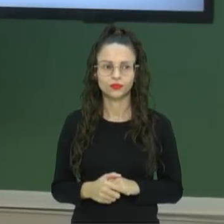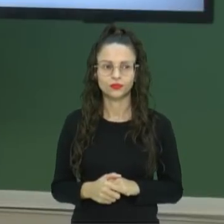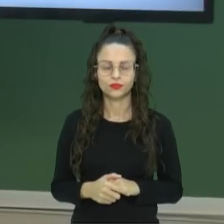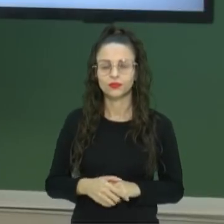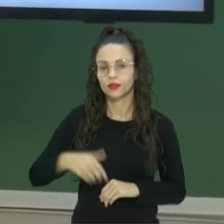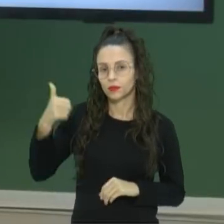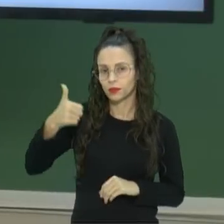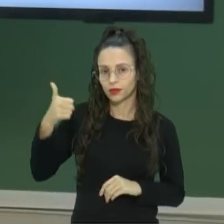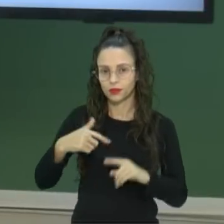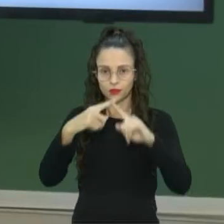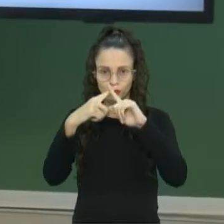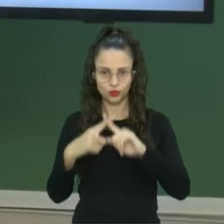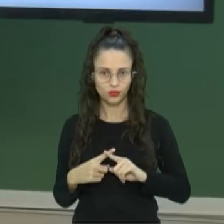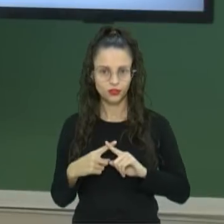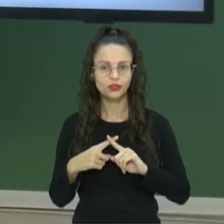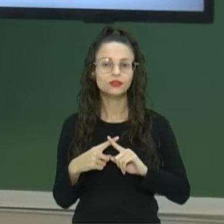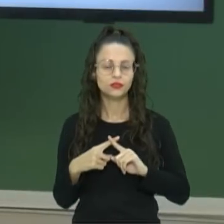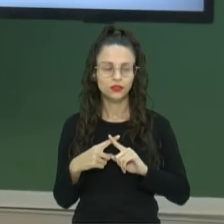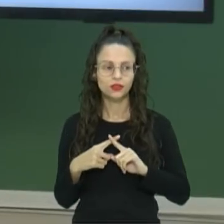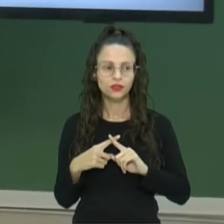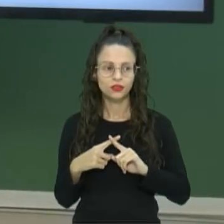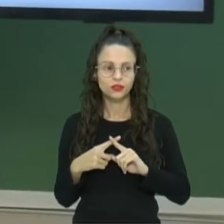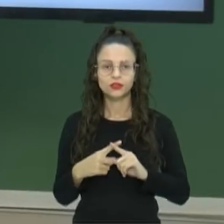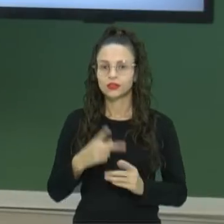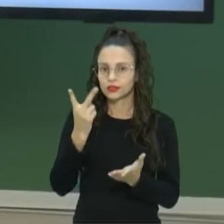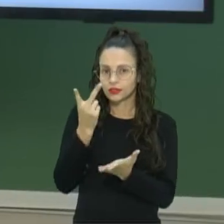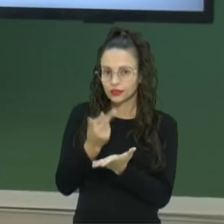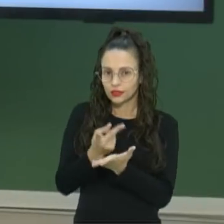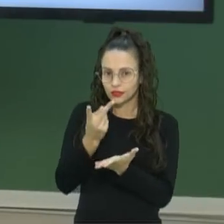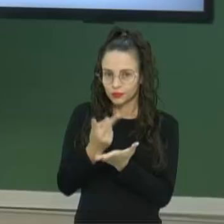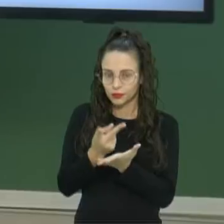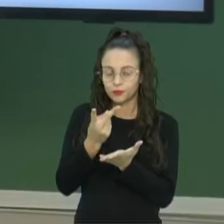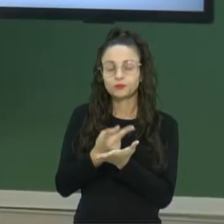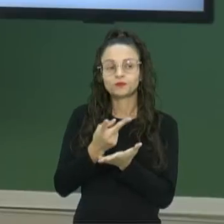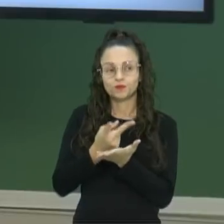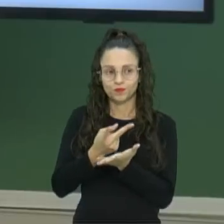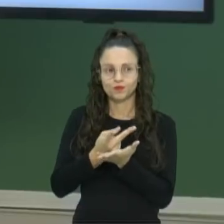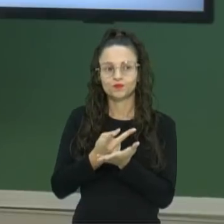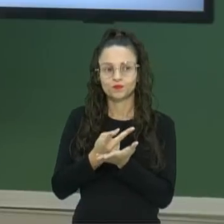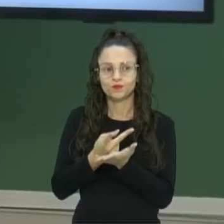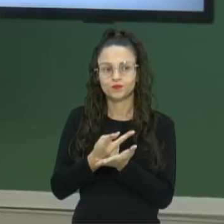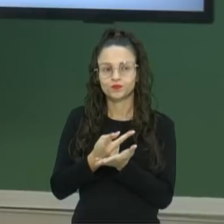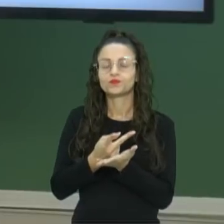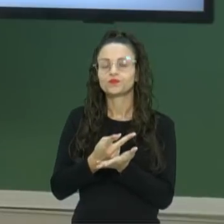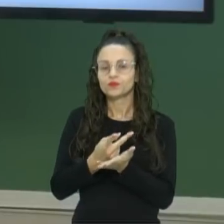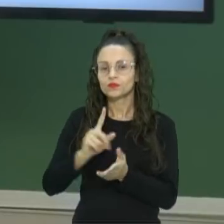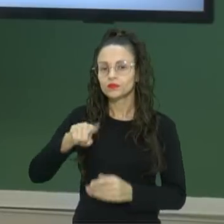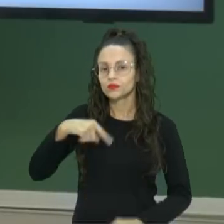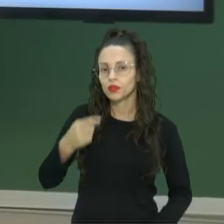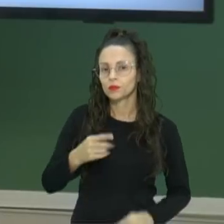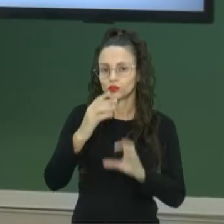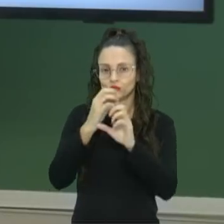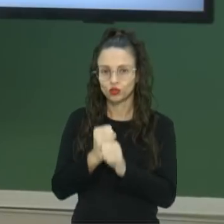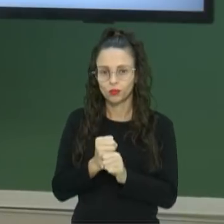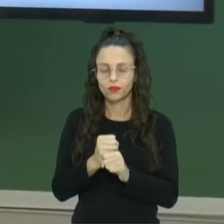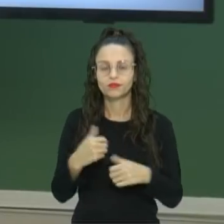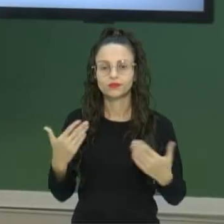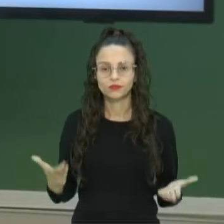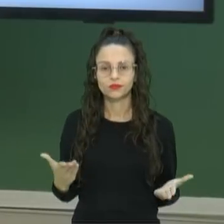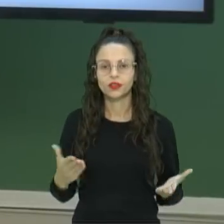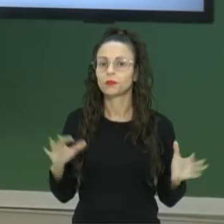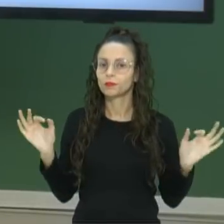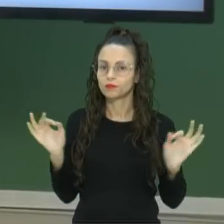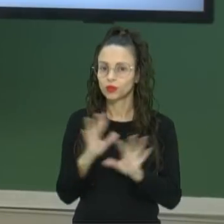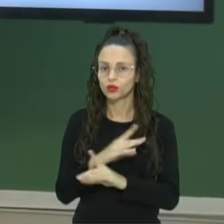Primeiro, fazemos as multiplicações, sempre, tá bom? Aí, depois, soma. Então, feitas